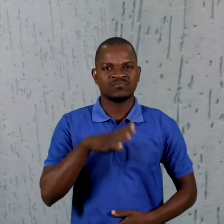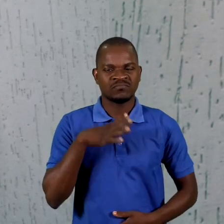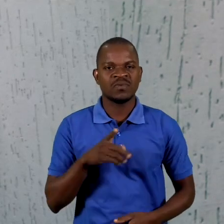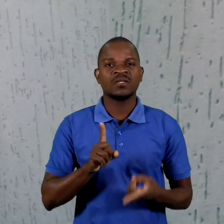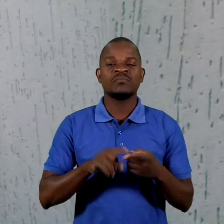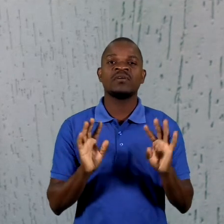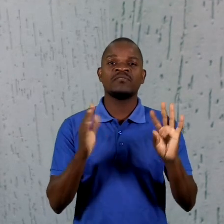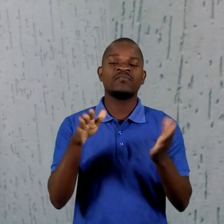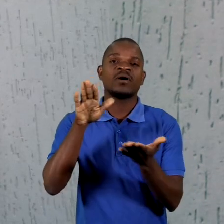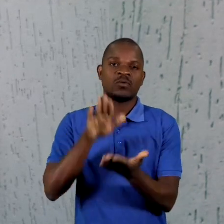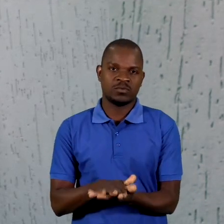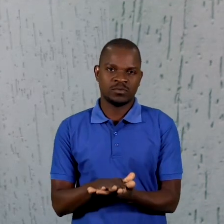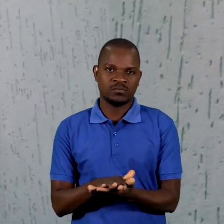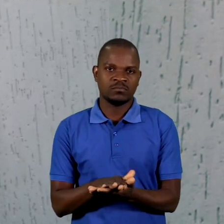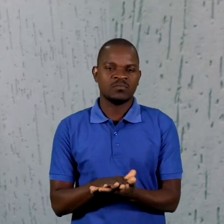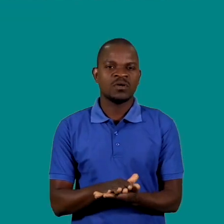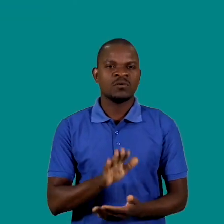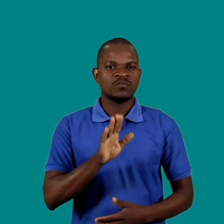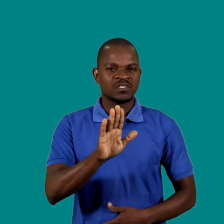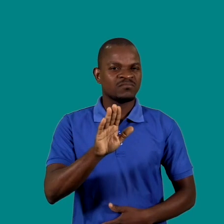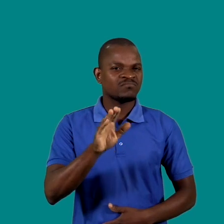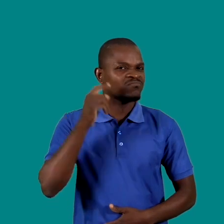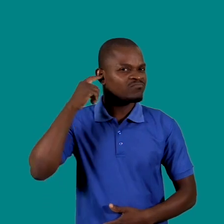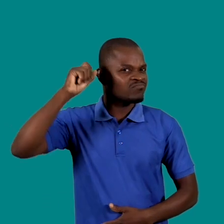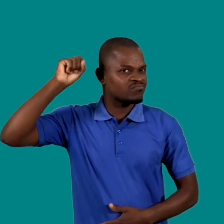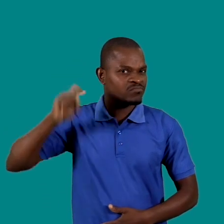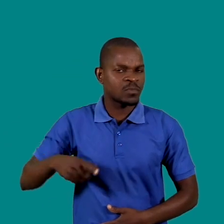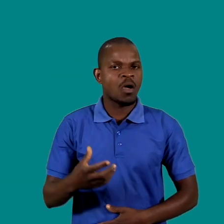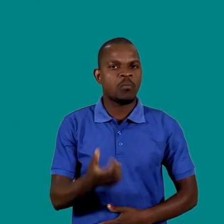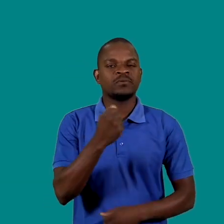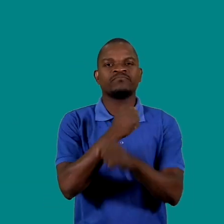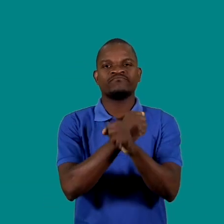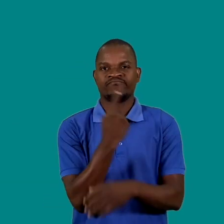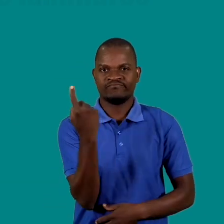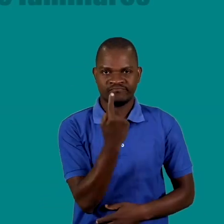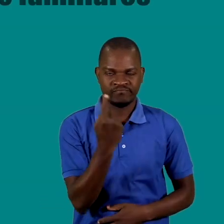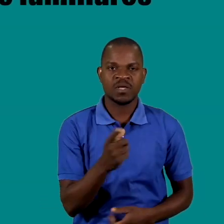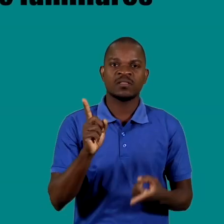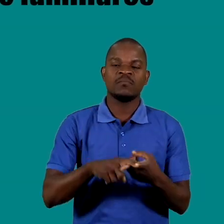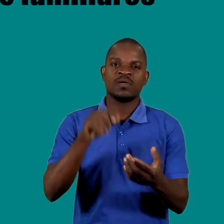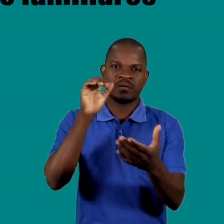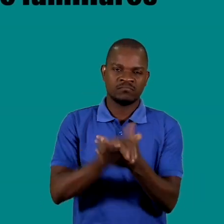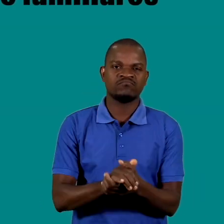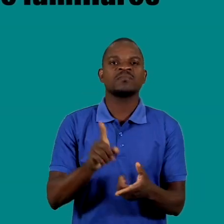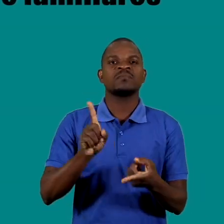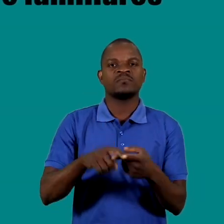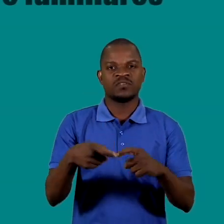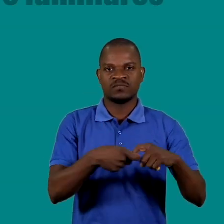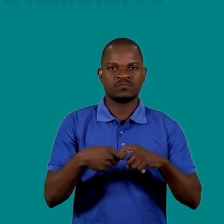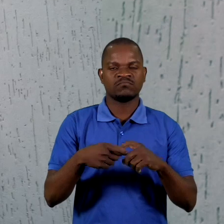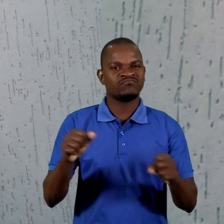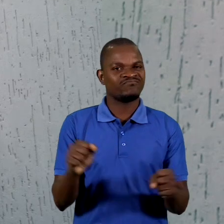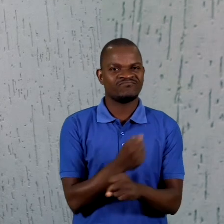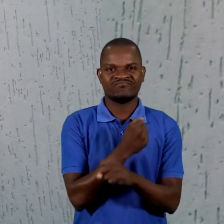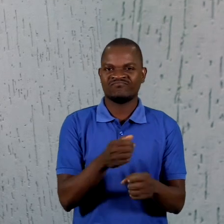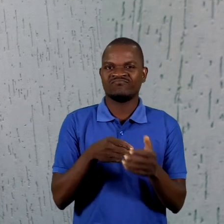das condições de vida ou de outros fatores o teu comportamento pode custar a tua vida dos teus amigos e familiares